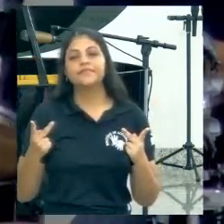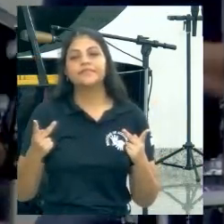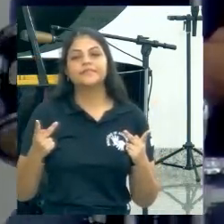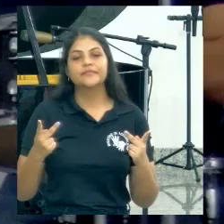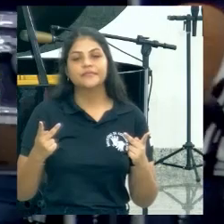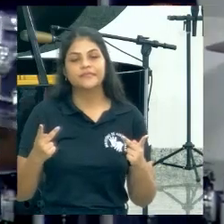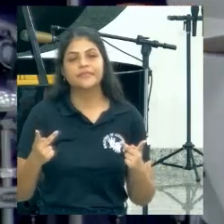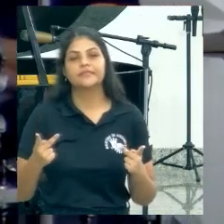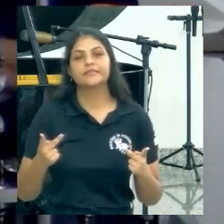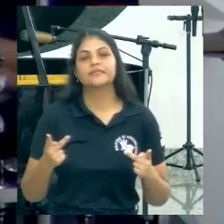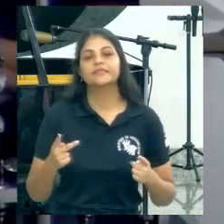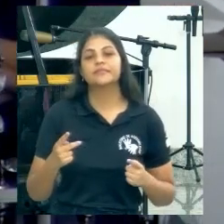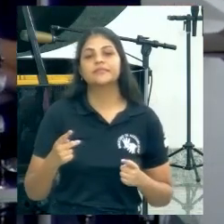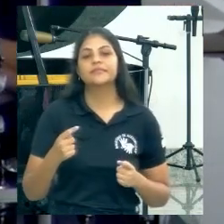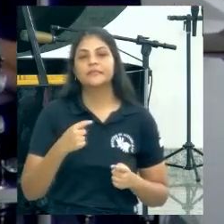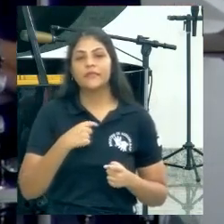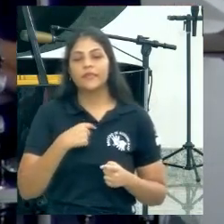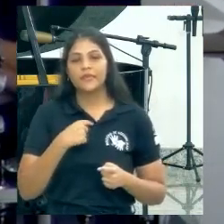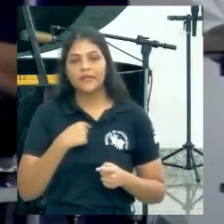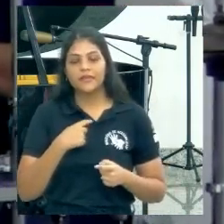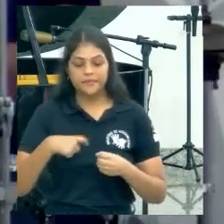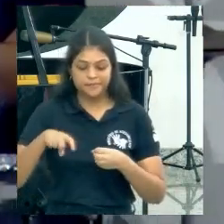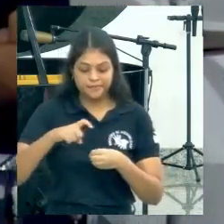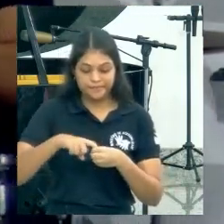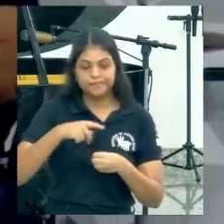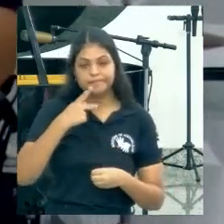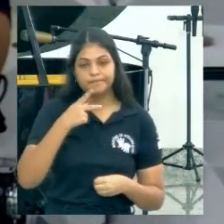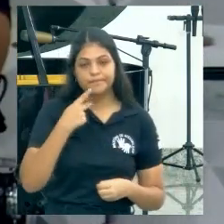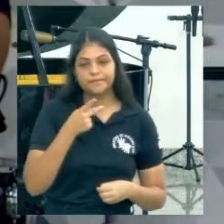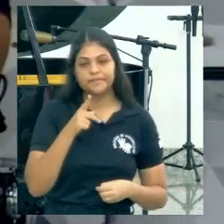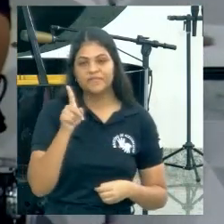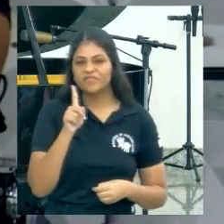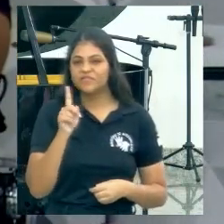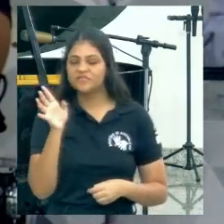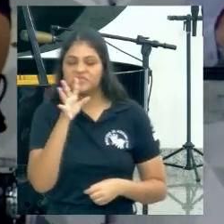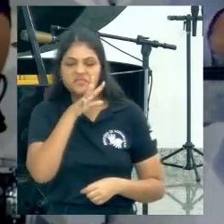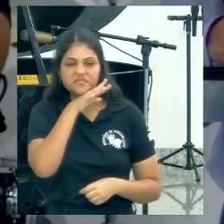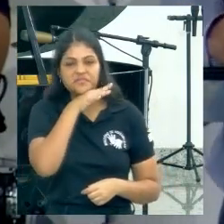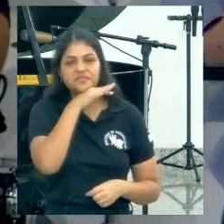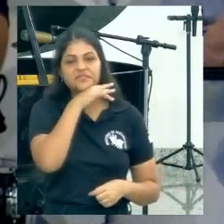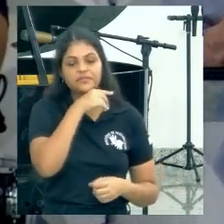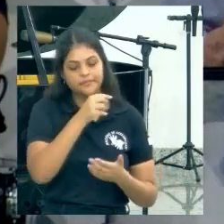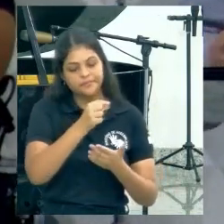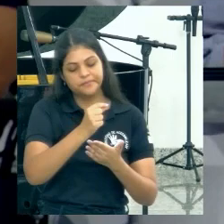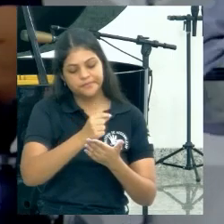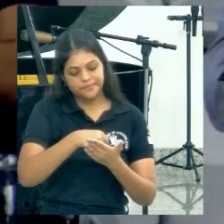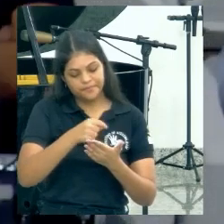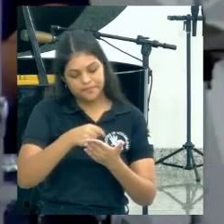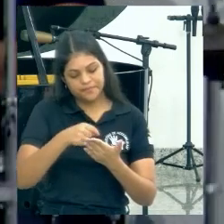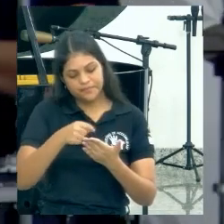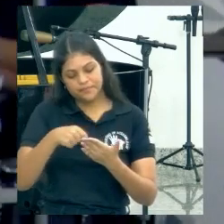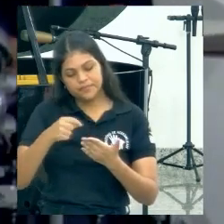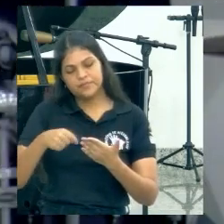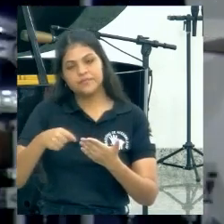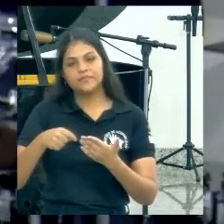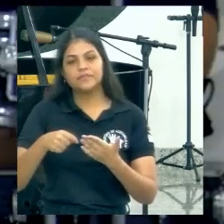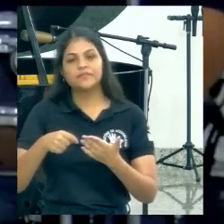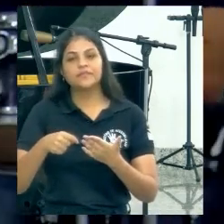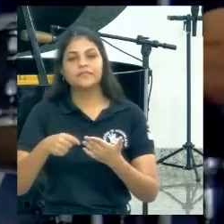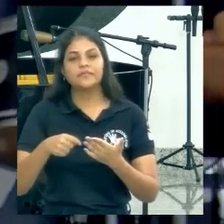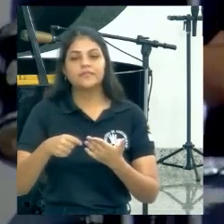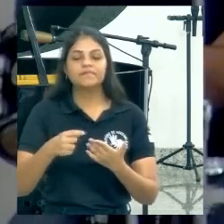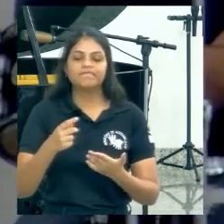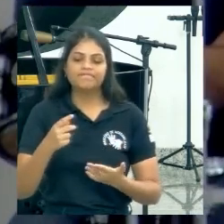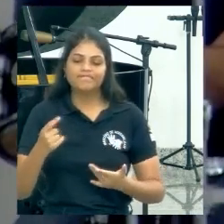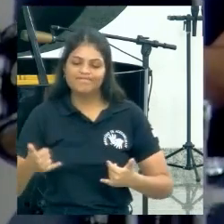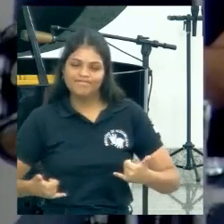das mais diferentes. É por isso que eu volto a dizer, não despreze as cartas que são escritas, mesmo com dor, mesmo